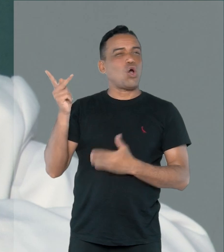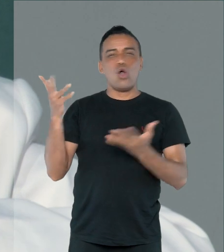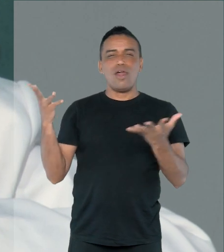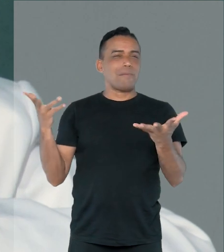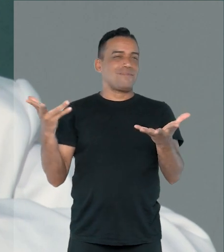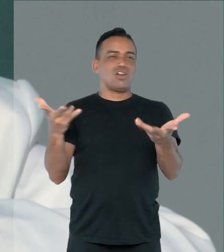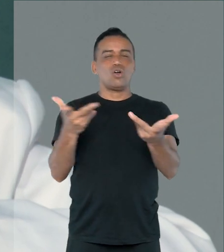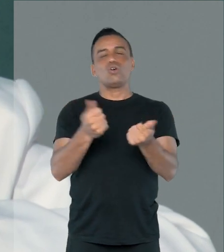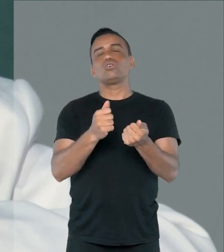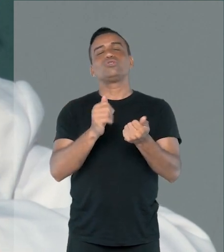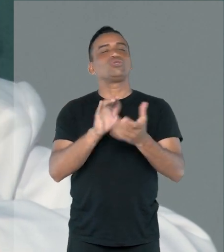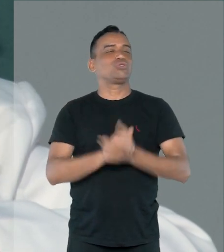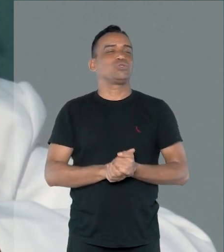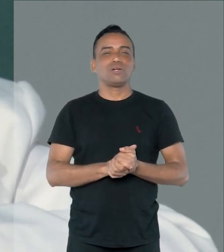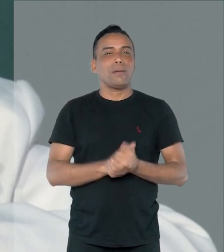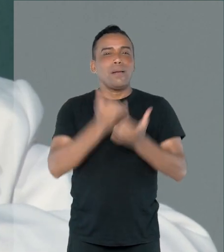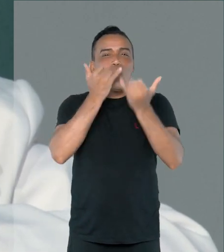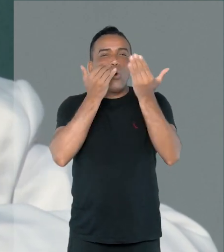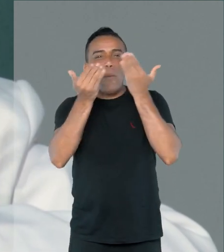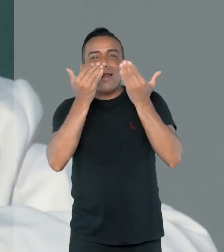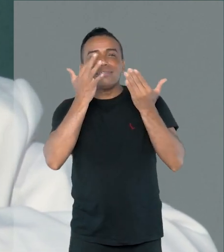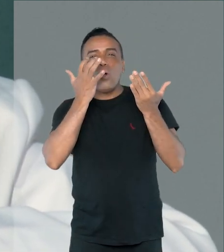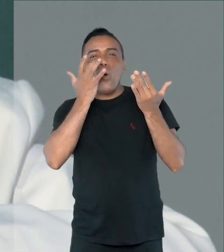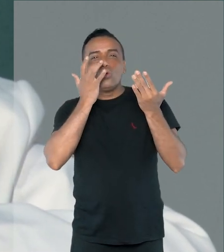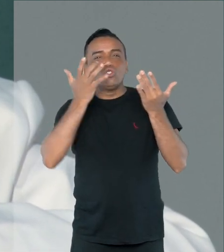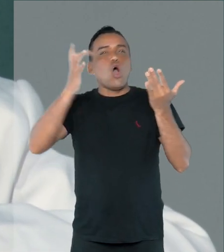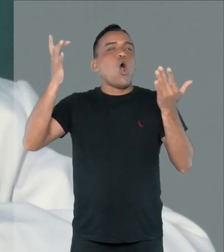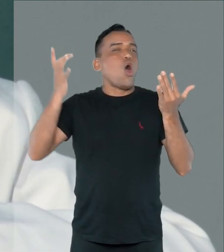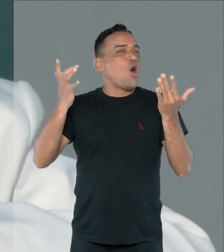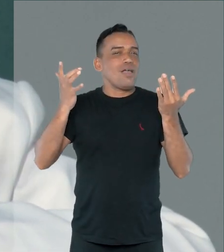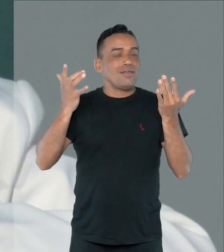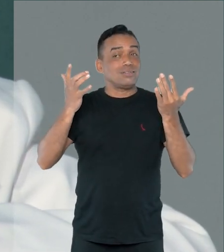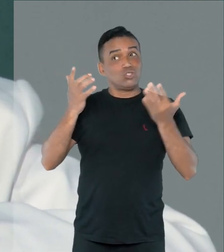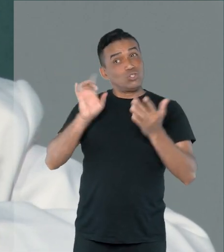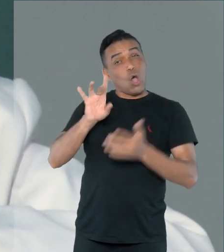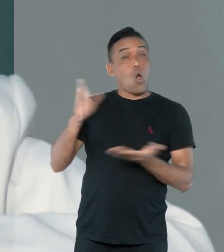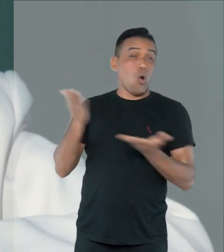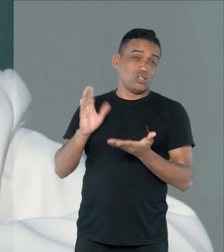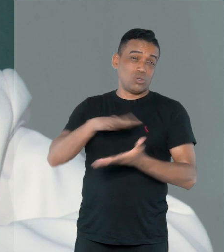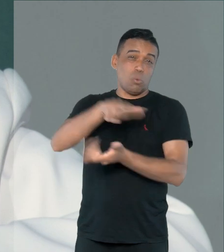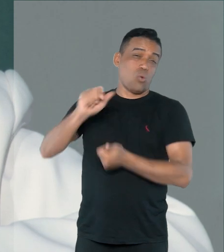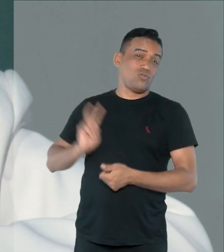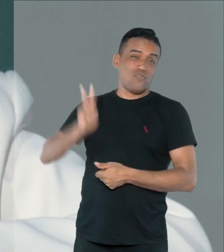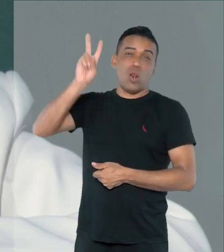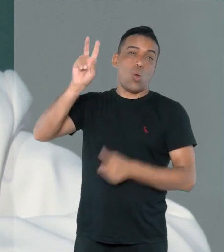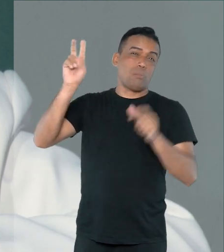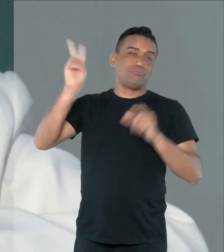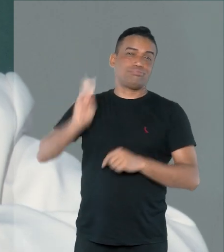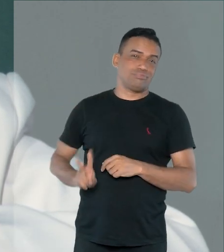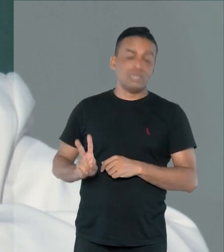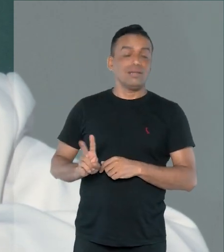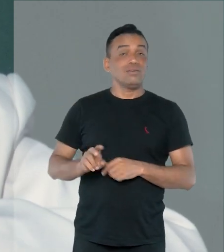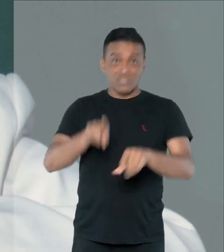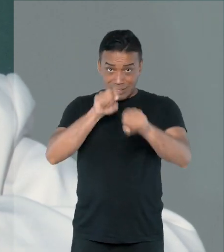Que não tem mais valor, mas parabéns. Você está lecionando história, fico feliz. Olha, é o processo que eu